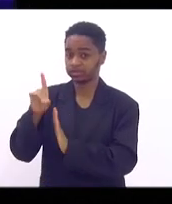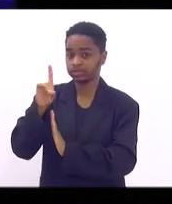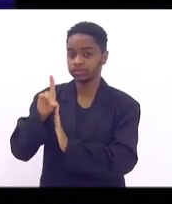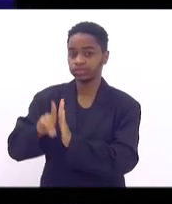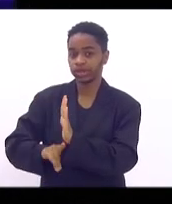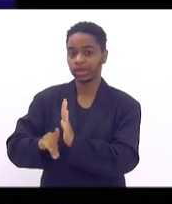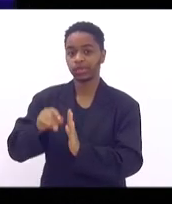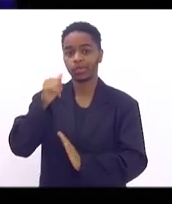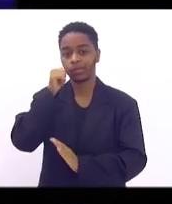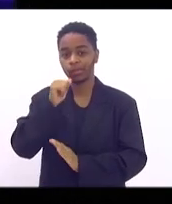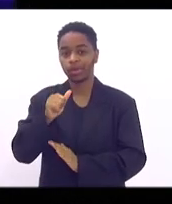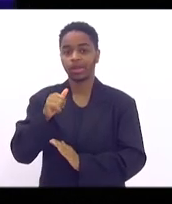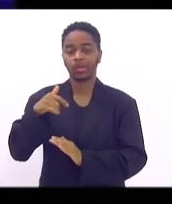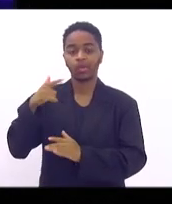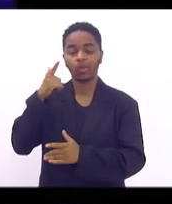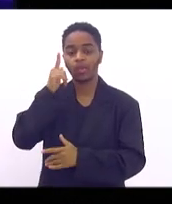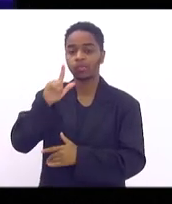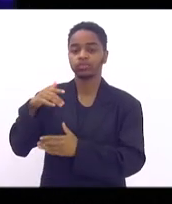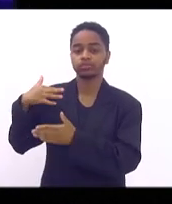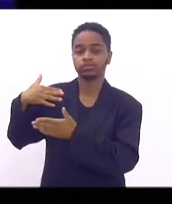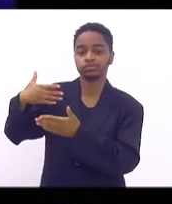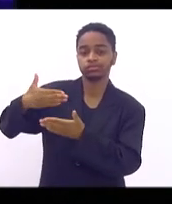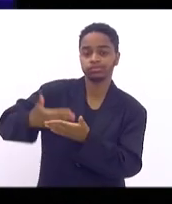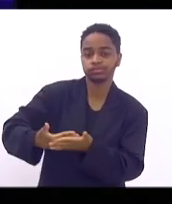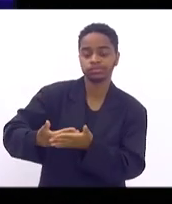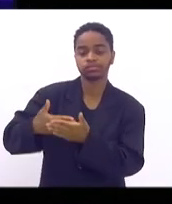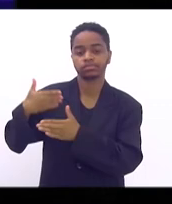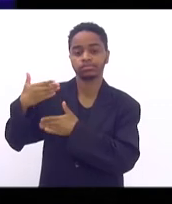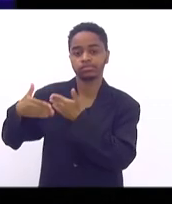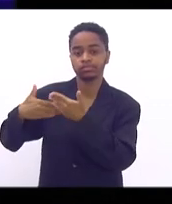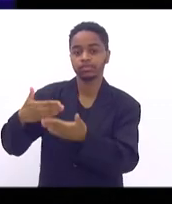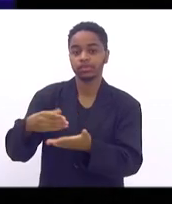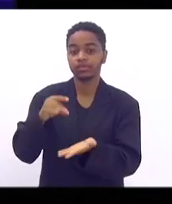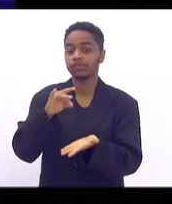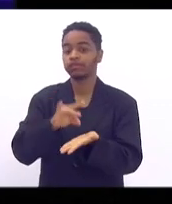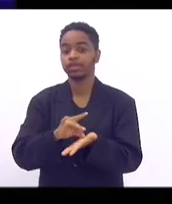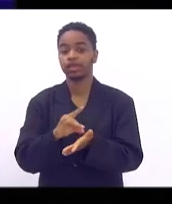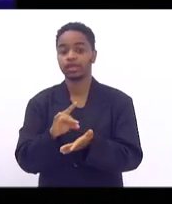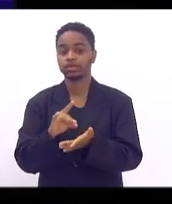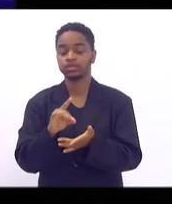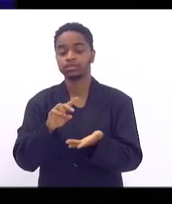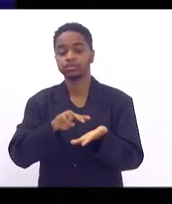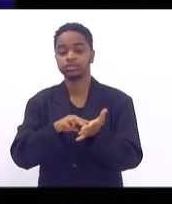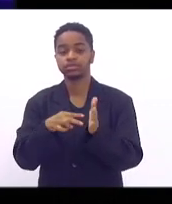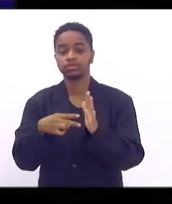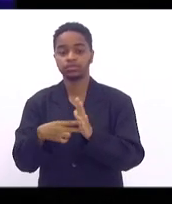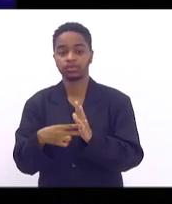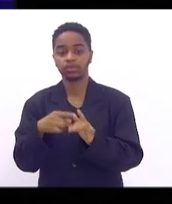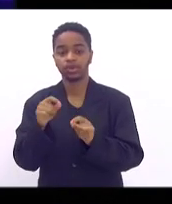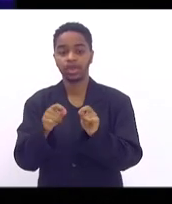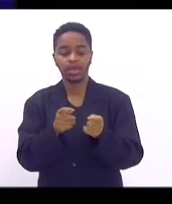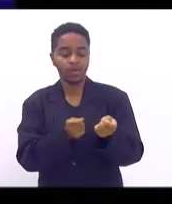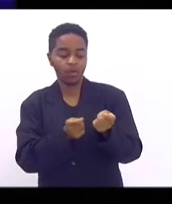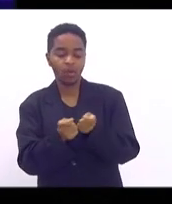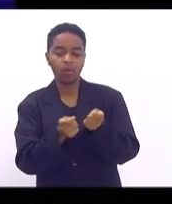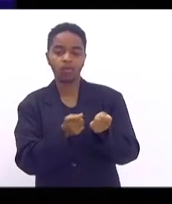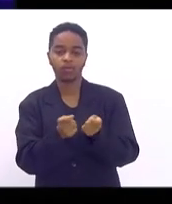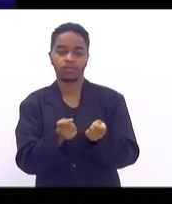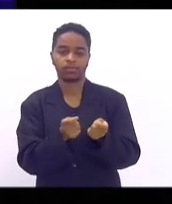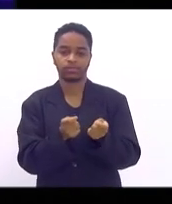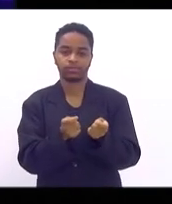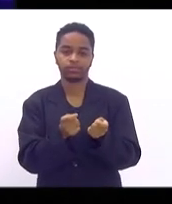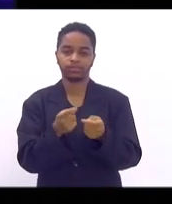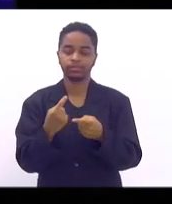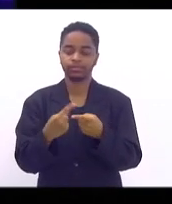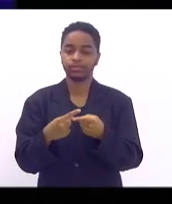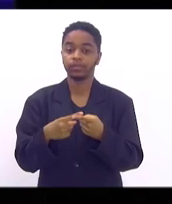as mulheres vêm garantindo ao longo do tempo, né, na verdade, é uma realidade de dominação, né?